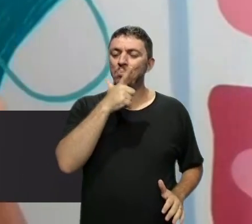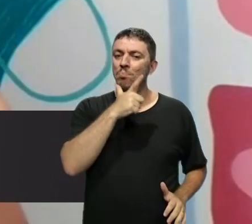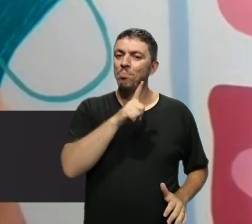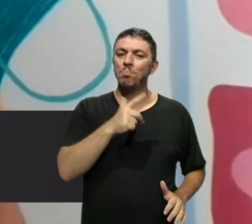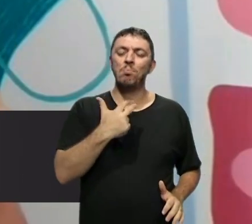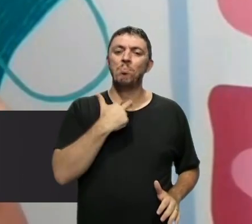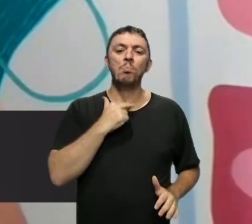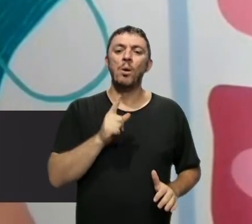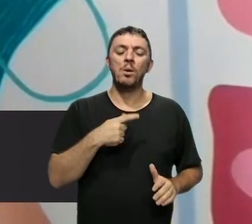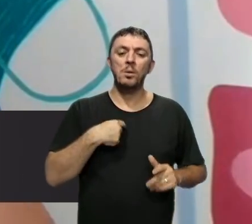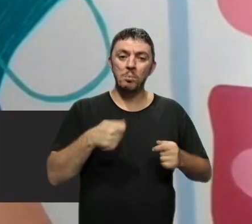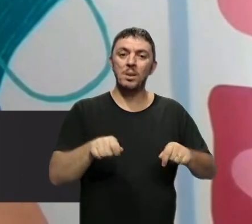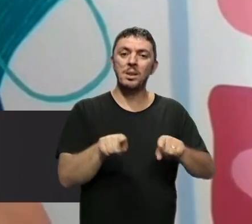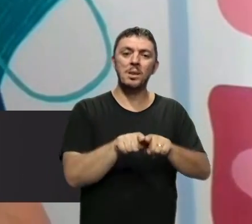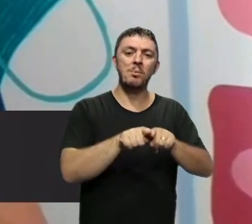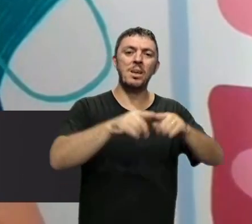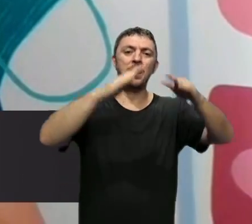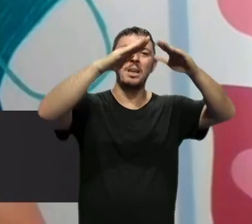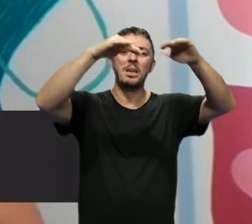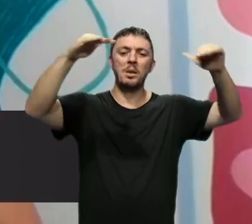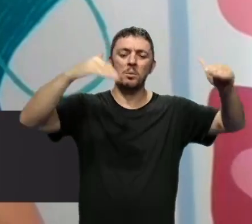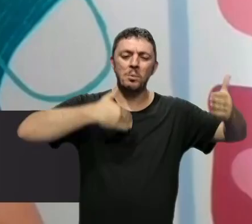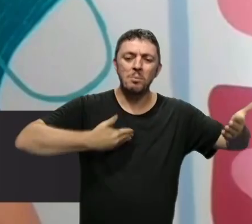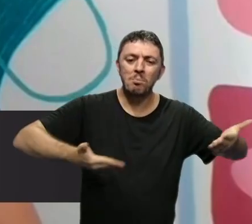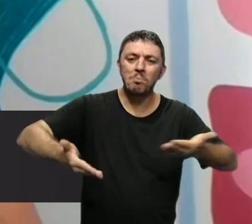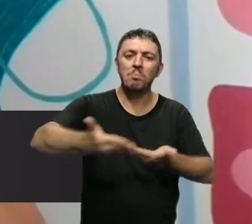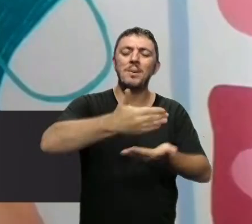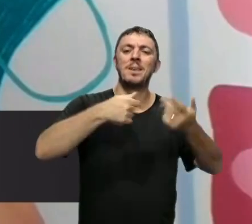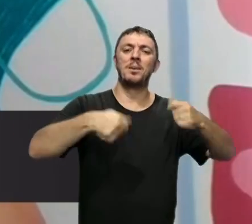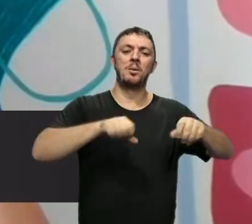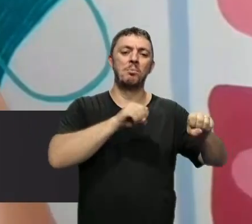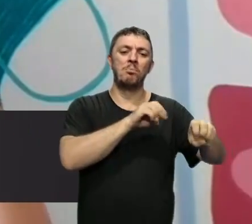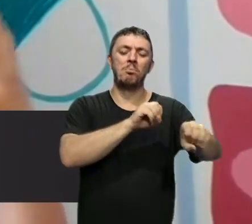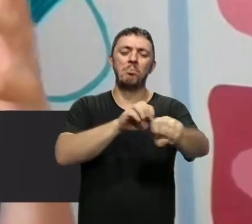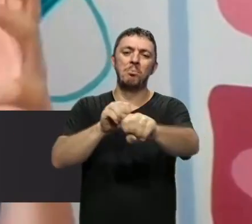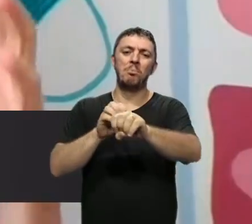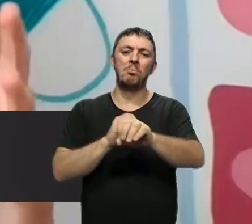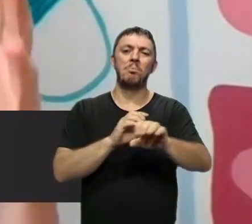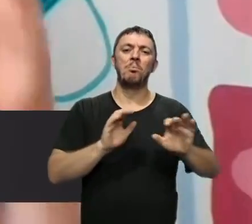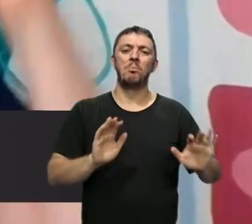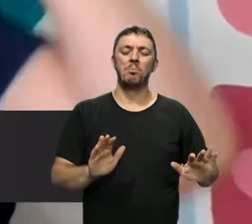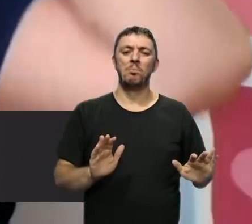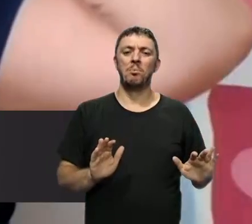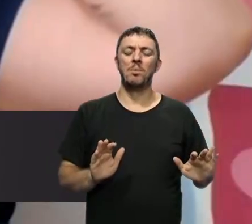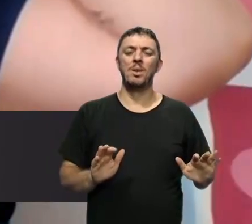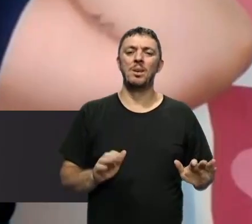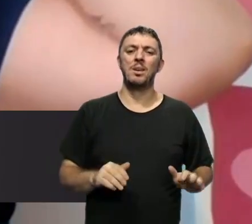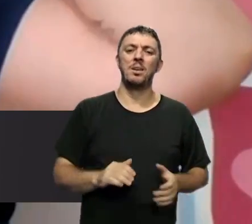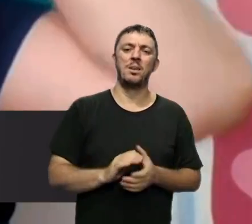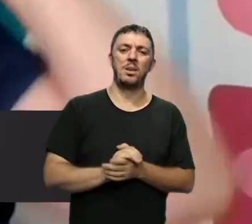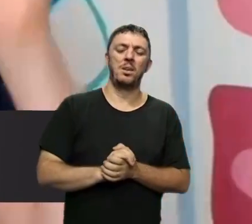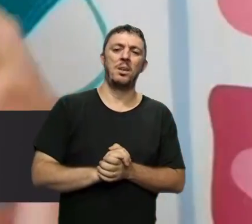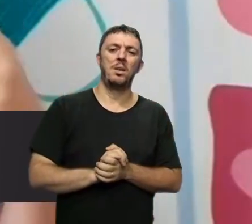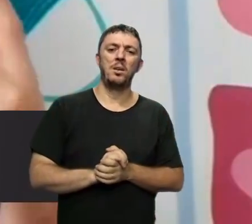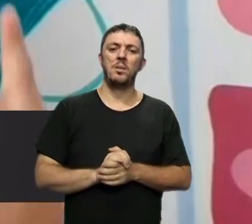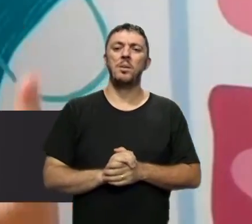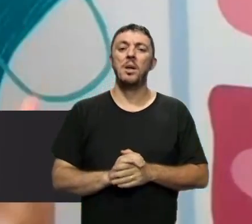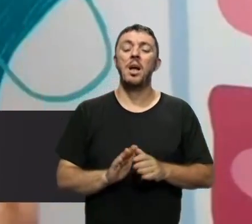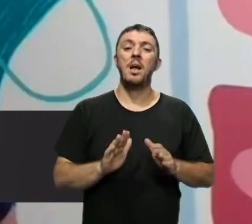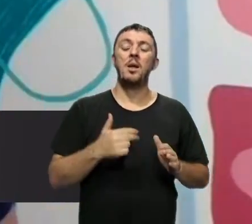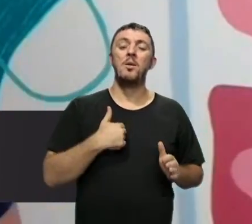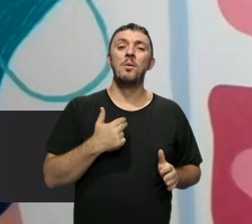as minhas ações, elas não podem ser num pedagogês, né? Não podem ser numa